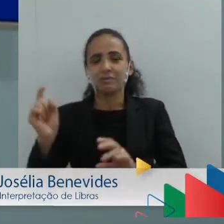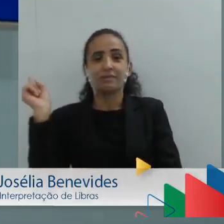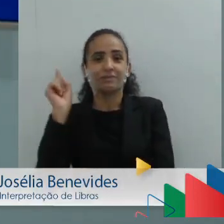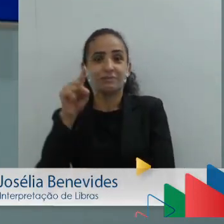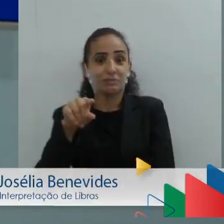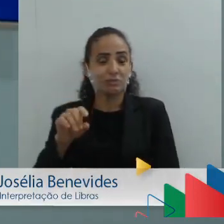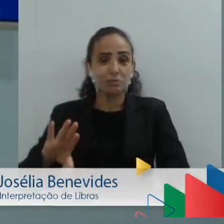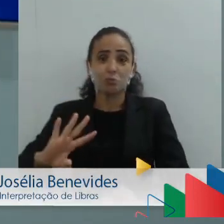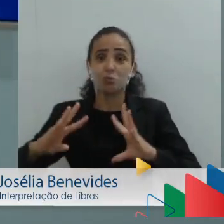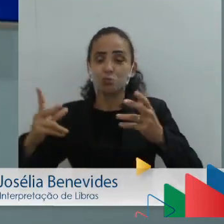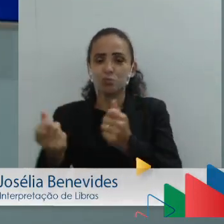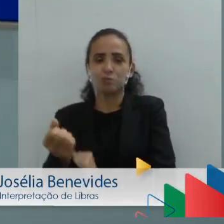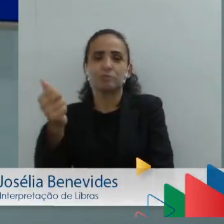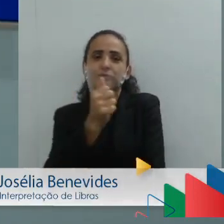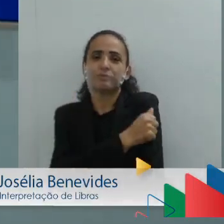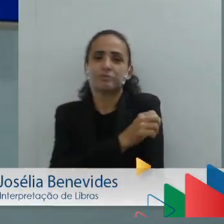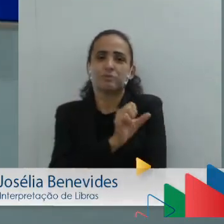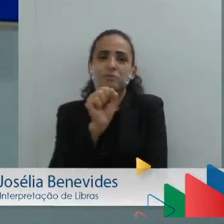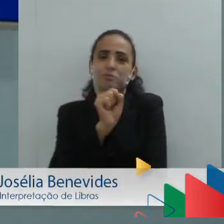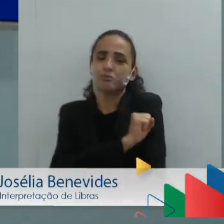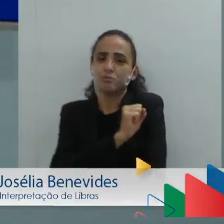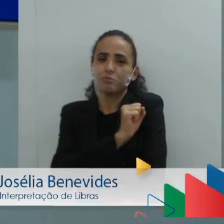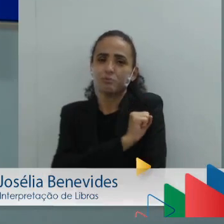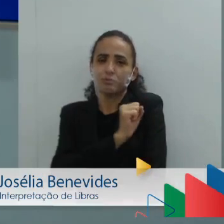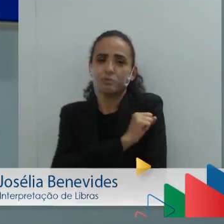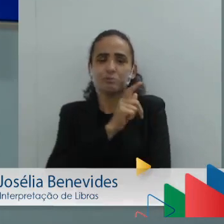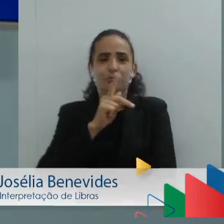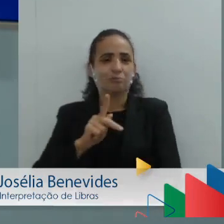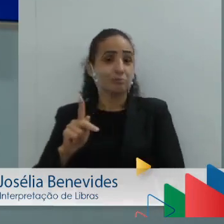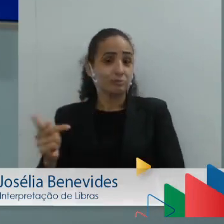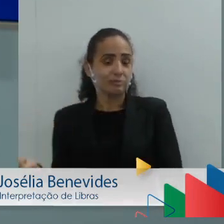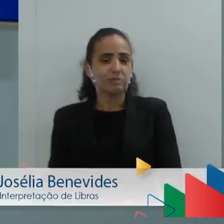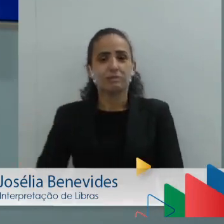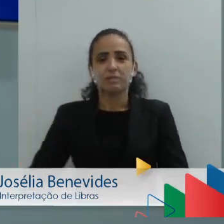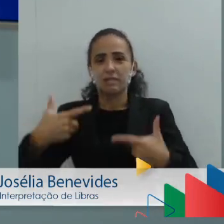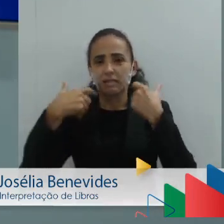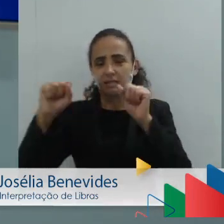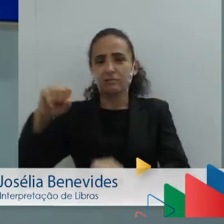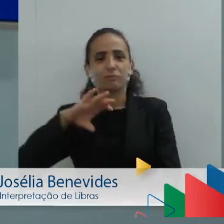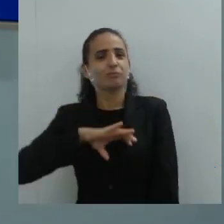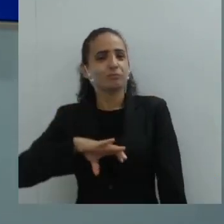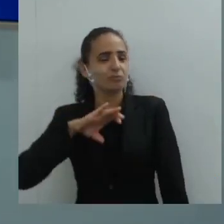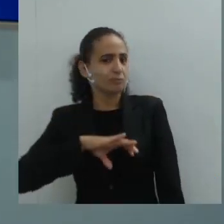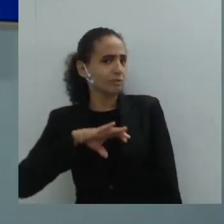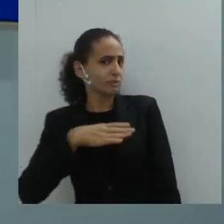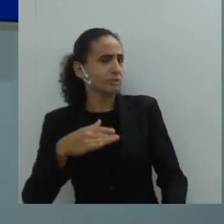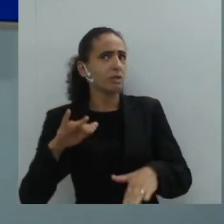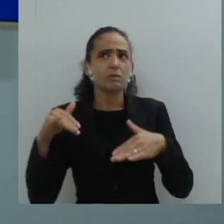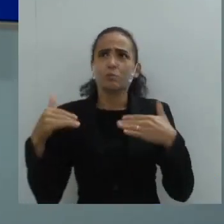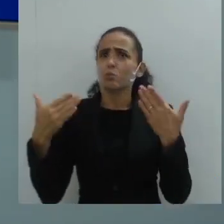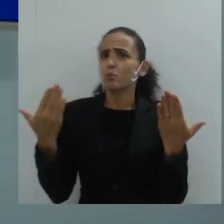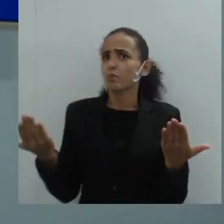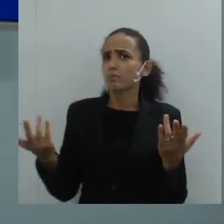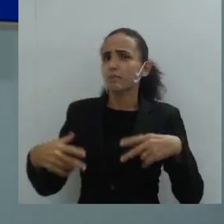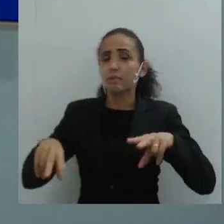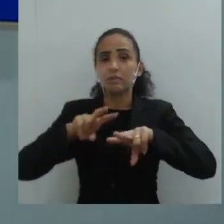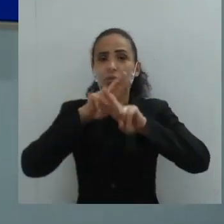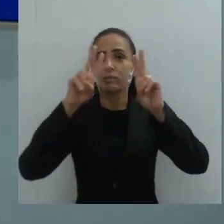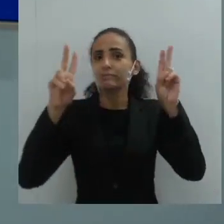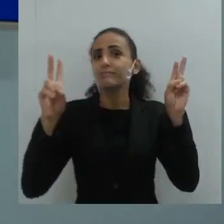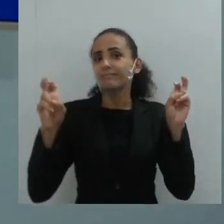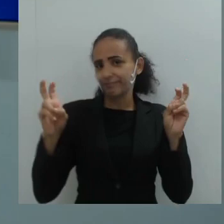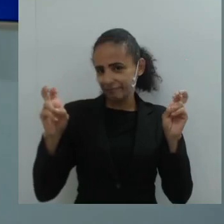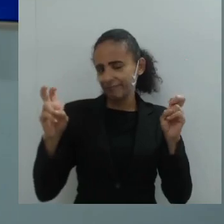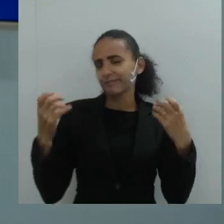você, estudante do 8º ano. Sou professor de língua portuguesa. Mas qual será o tema de